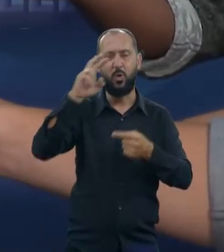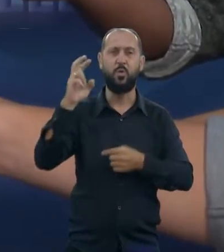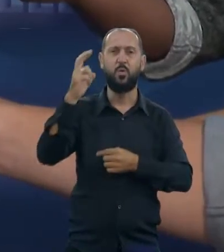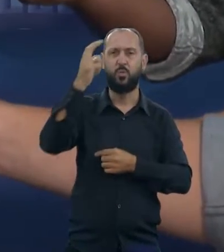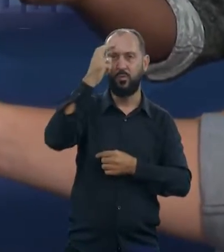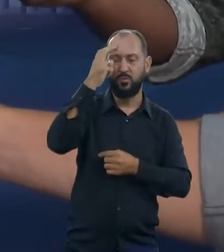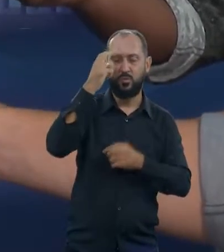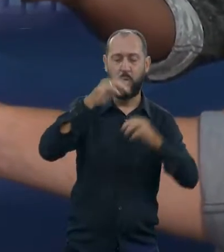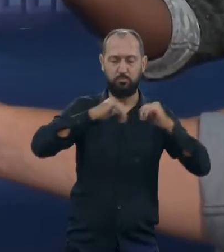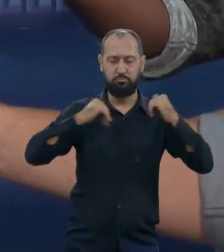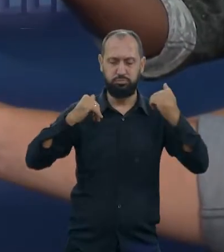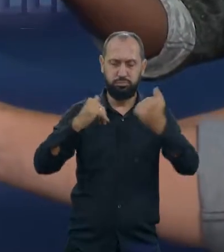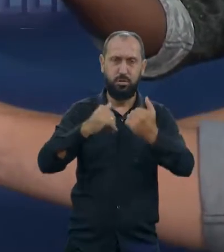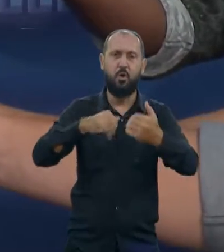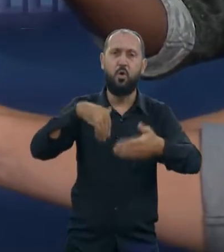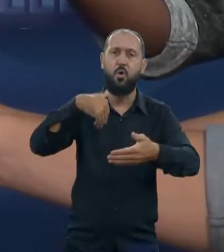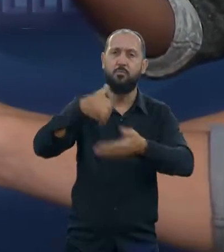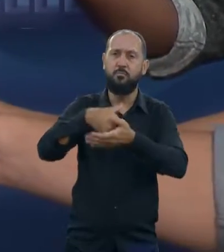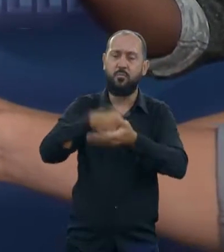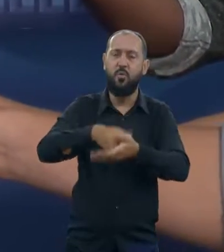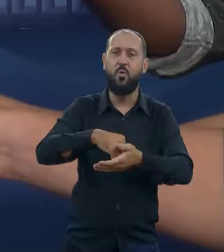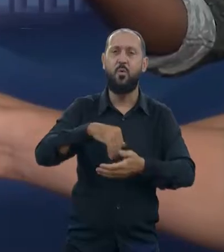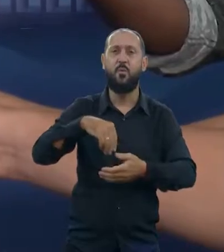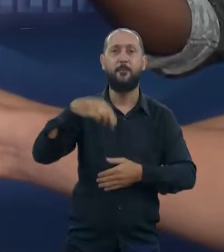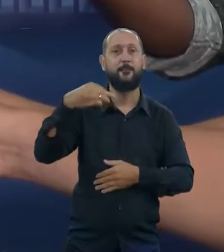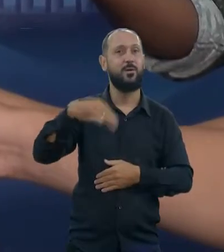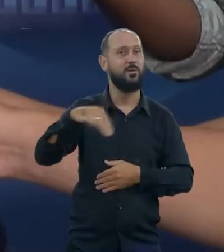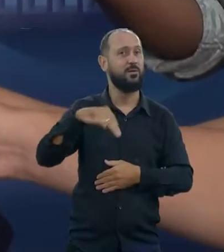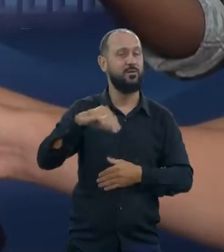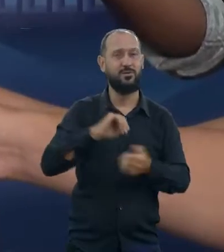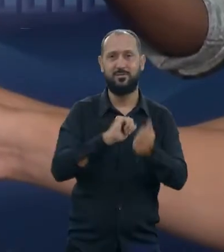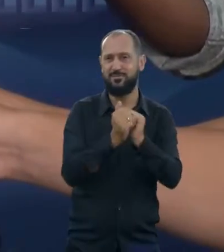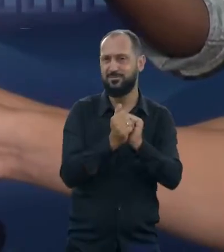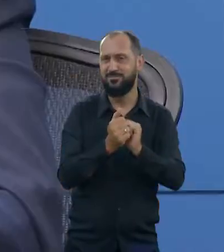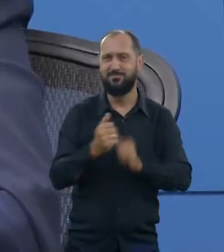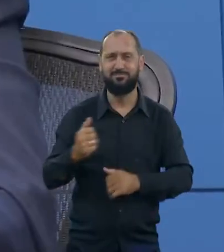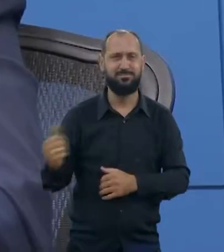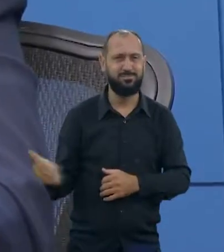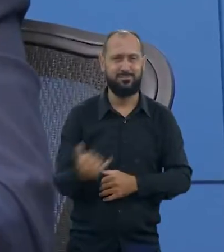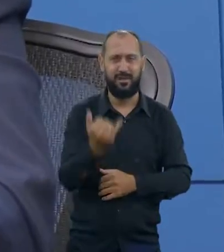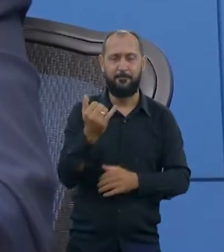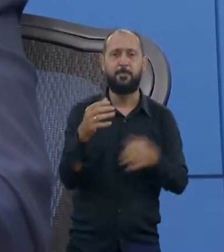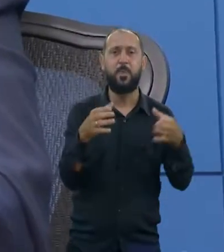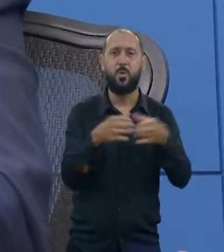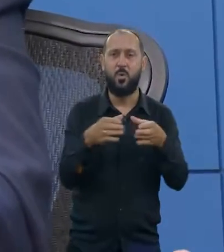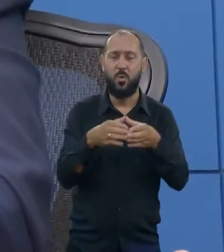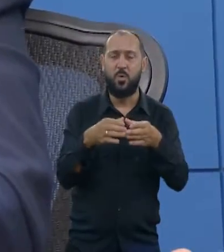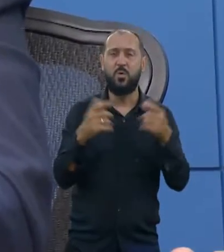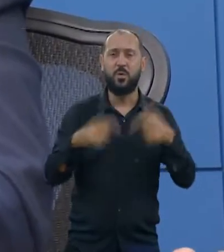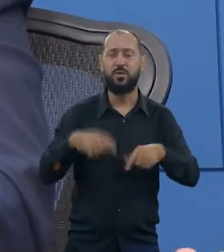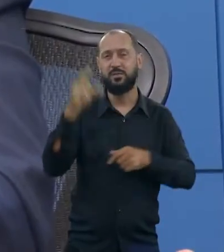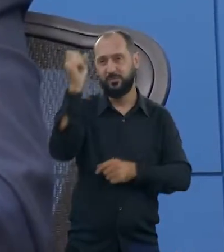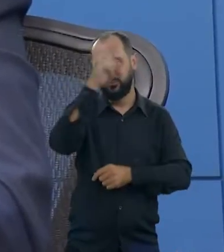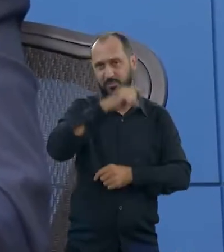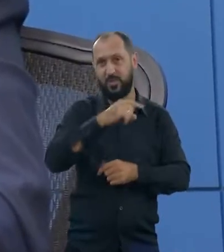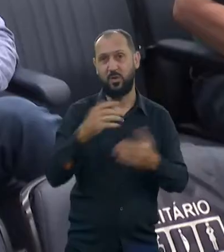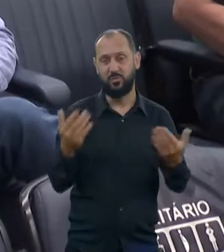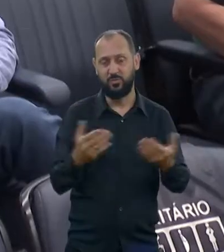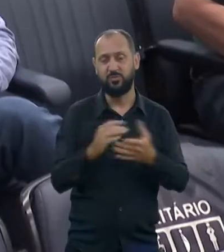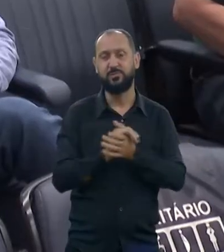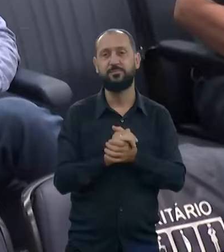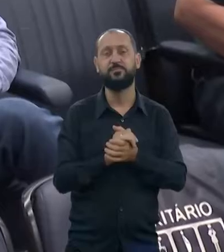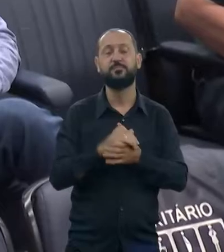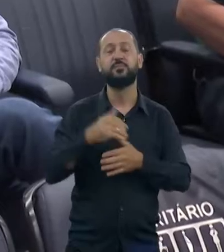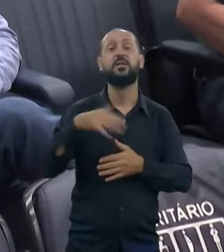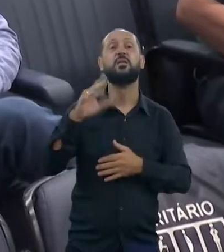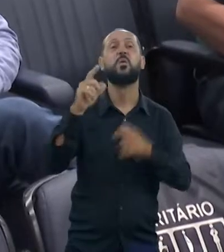cultural, né, da relevância do Morenão nesse aspecto, a questão esportiva é fundamental, né? Os clubes nossos passam por dificuldade muito